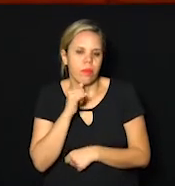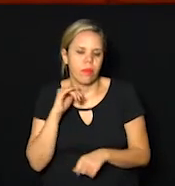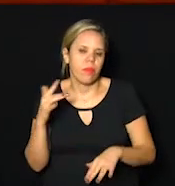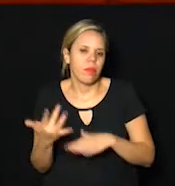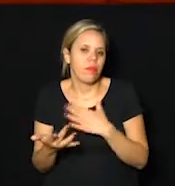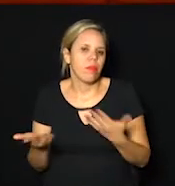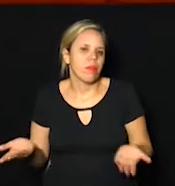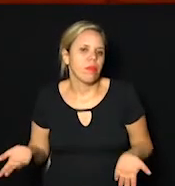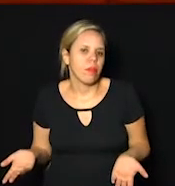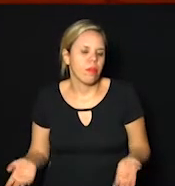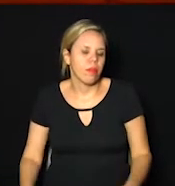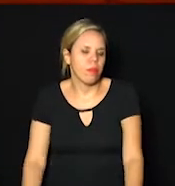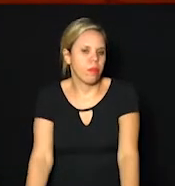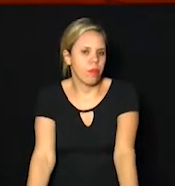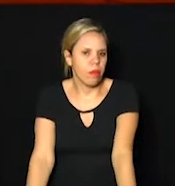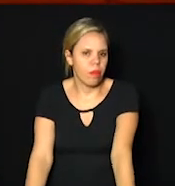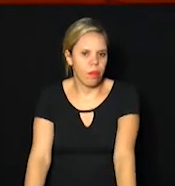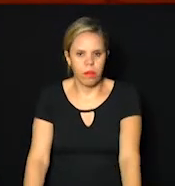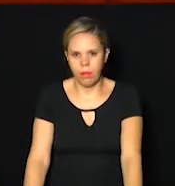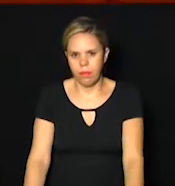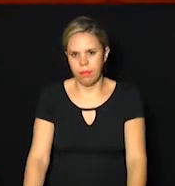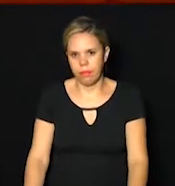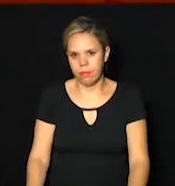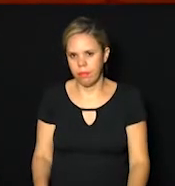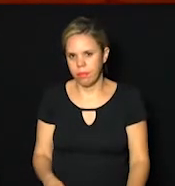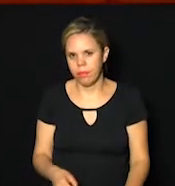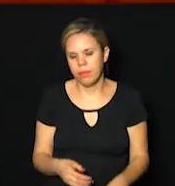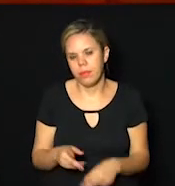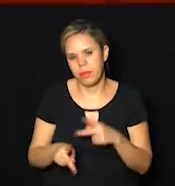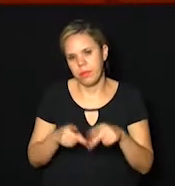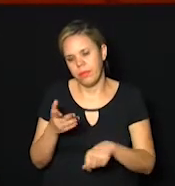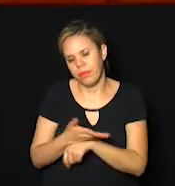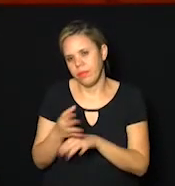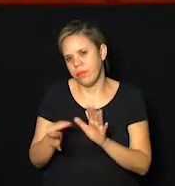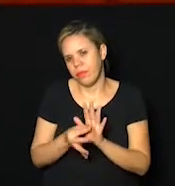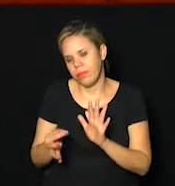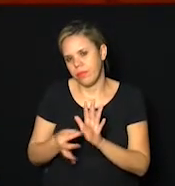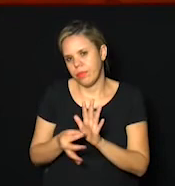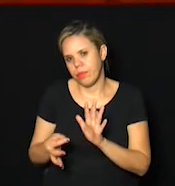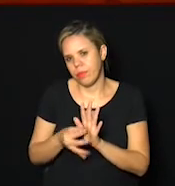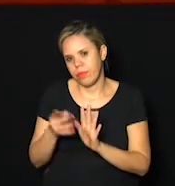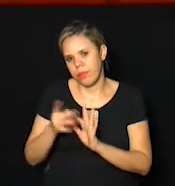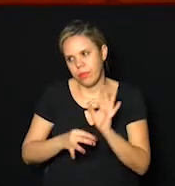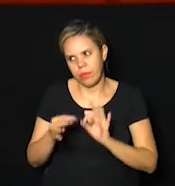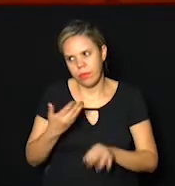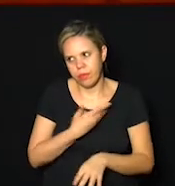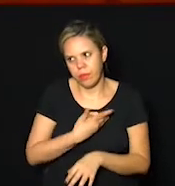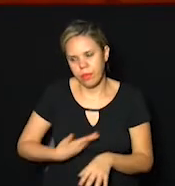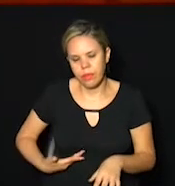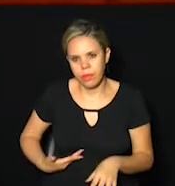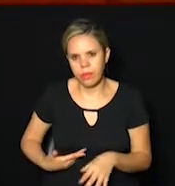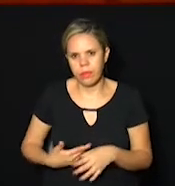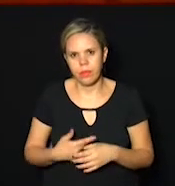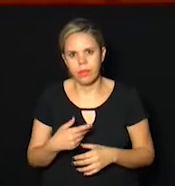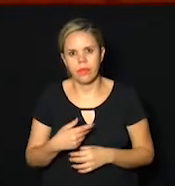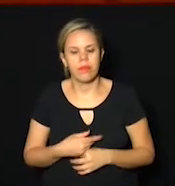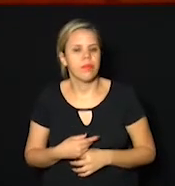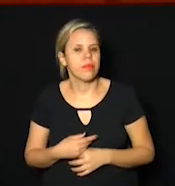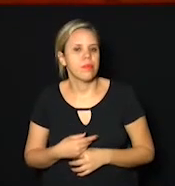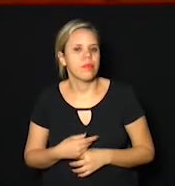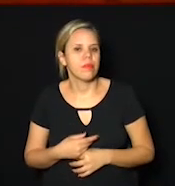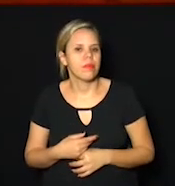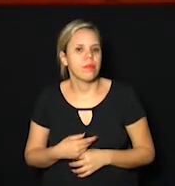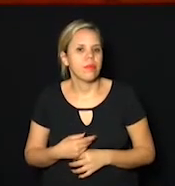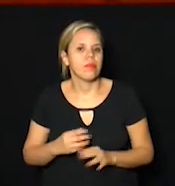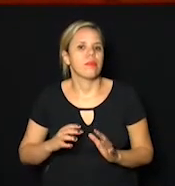sociais? Para que as pessoas, por exemplo, participem de sugestões de plano de governo, de projeto de mandato